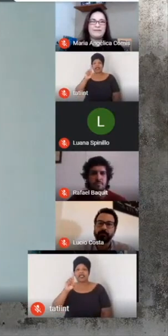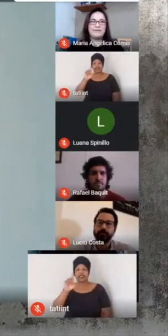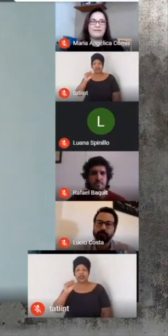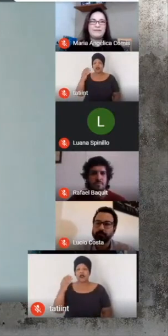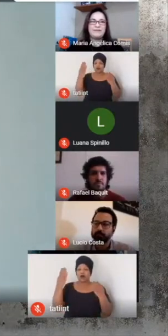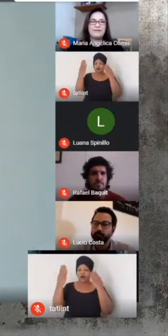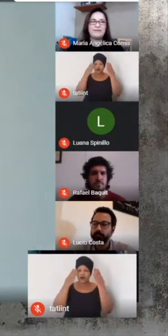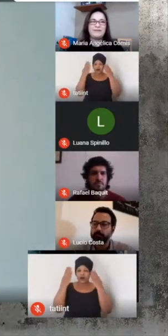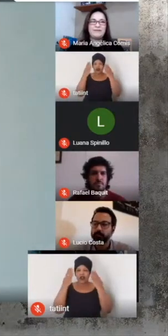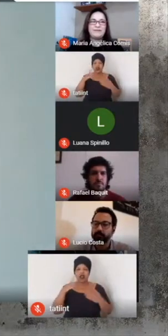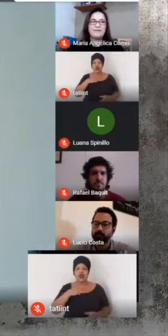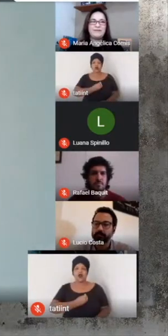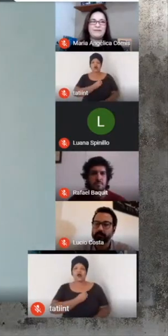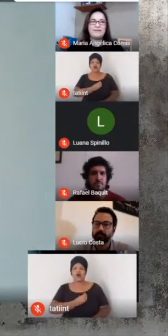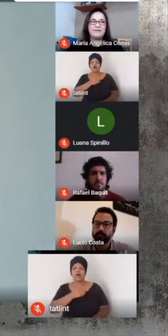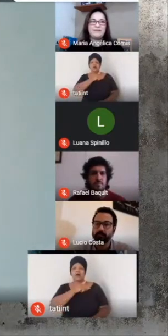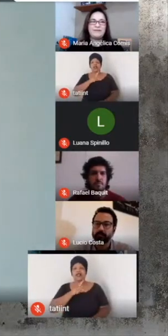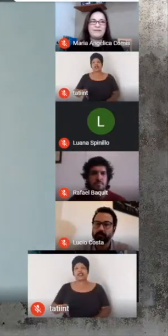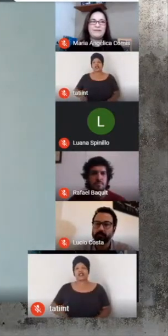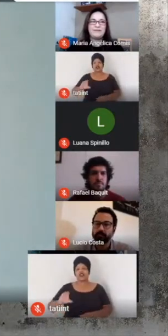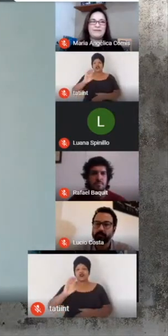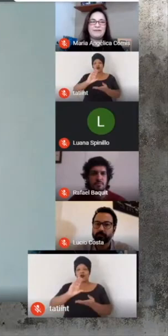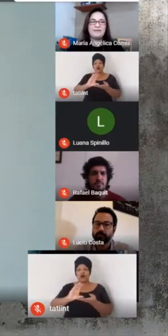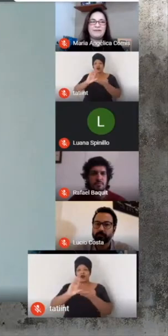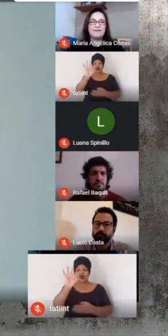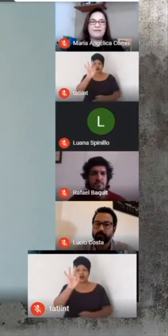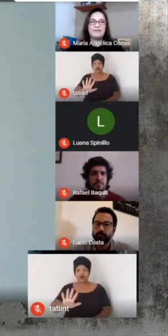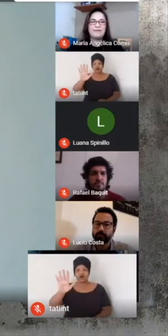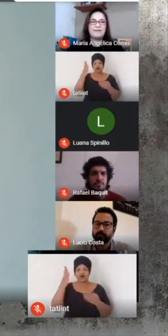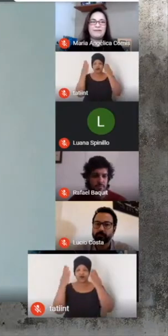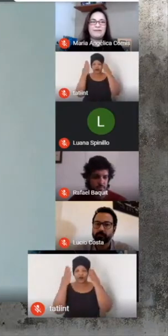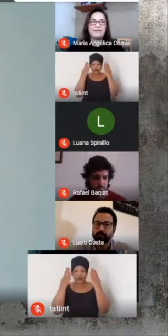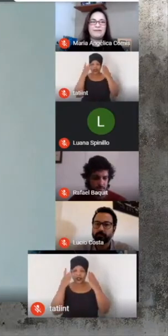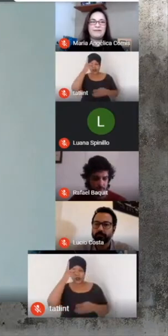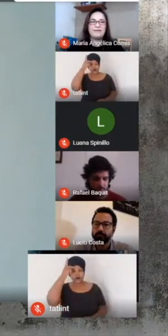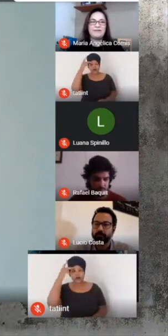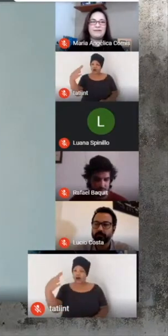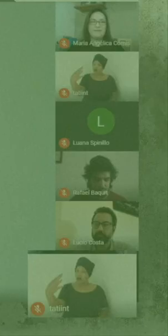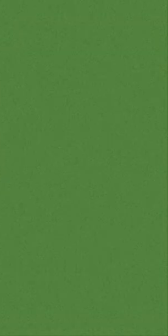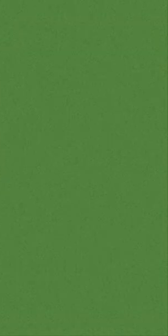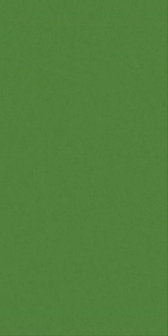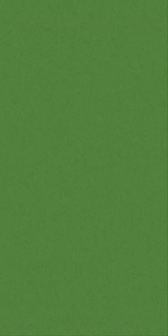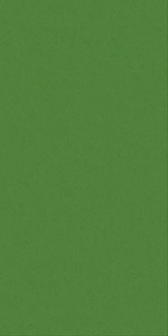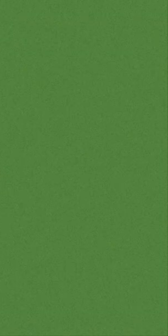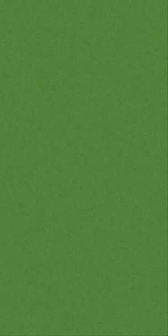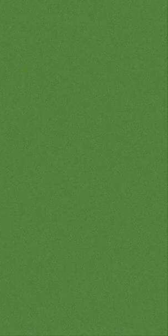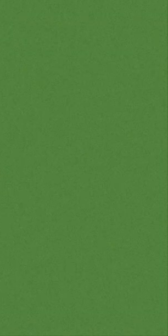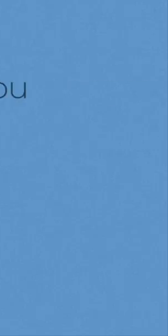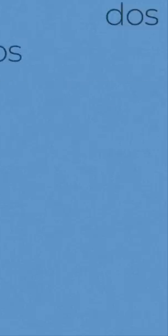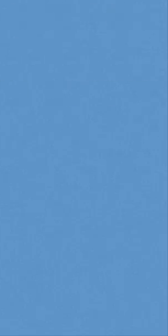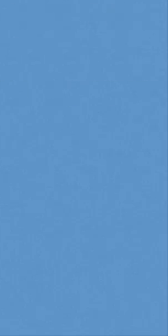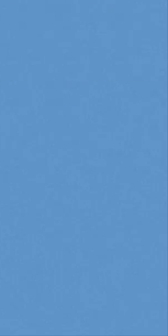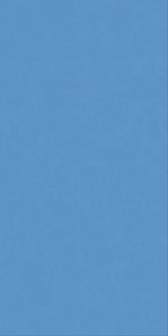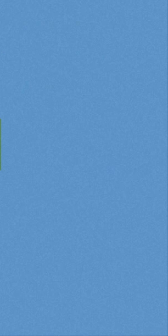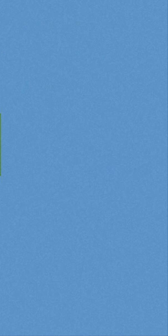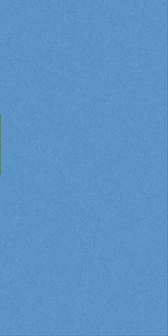uma live no dia 30 de junho sobre drogas, tortura e conservadorismo nas comunidades terapêuticas. A Câmara dos Deputados